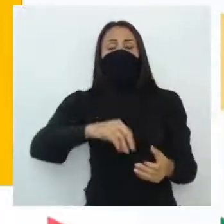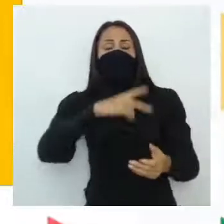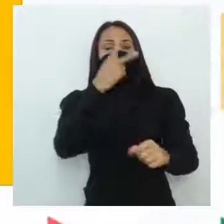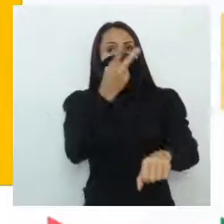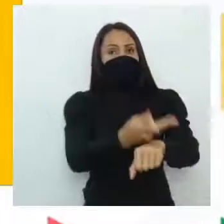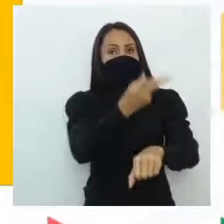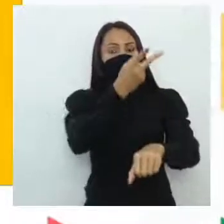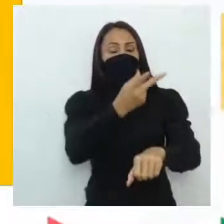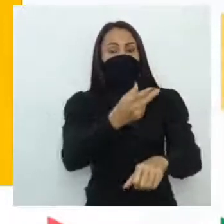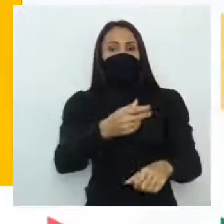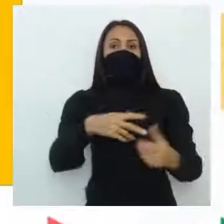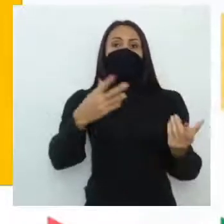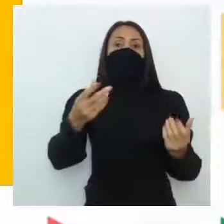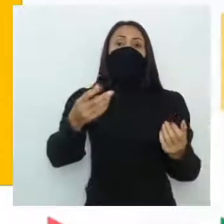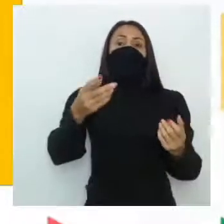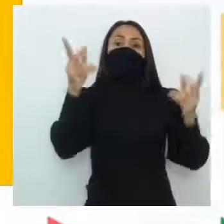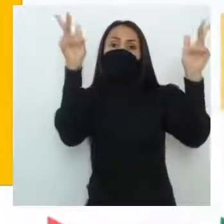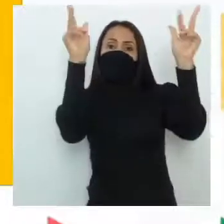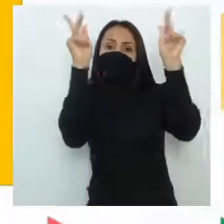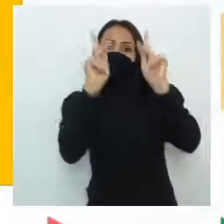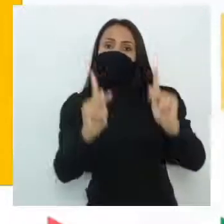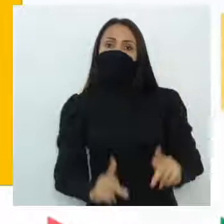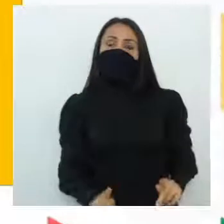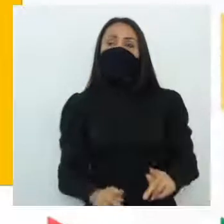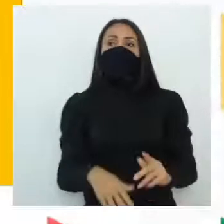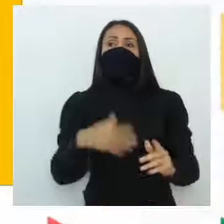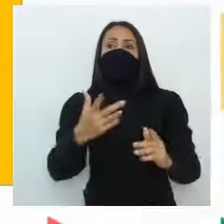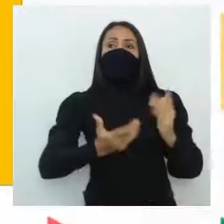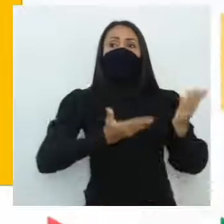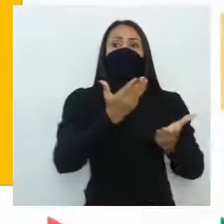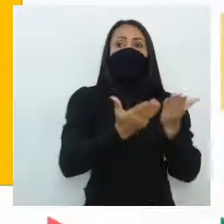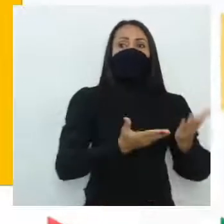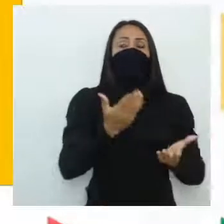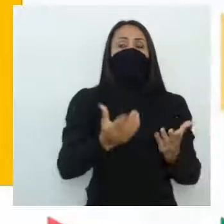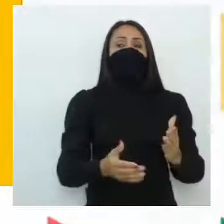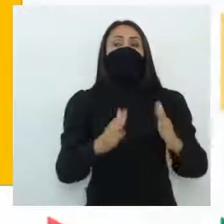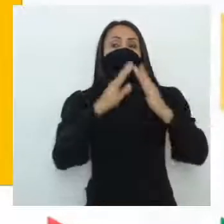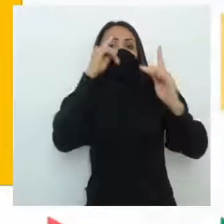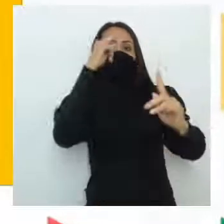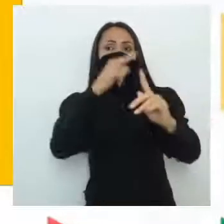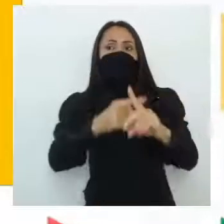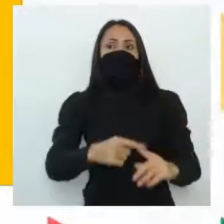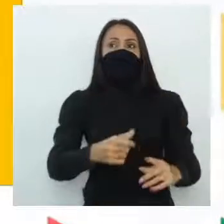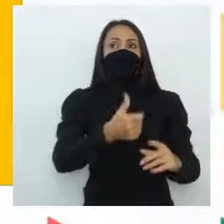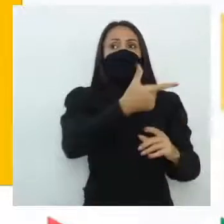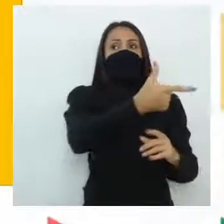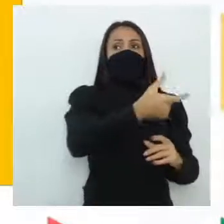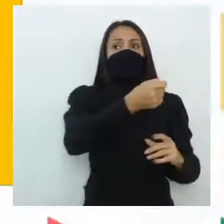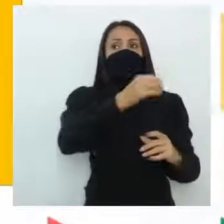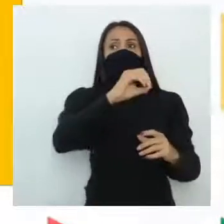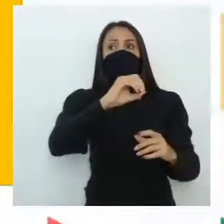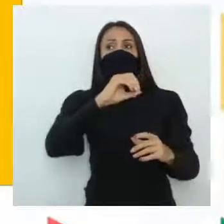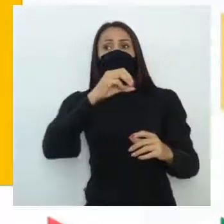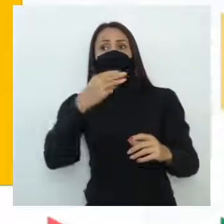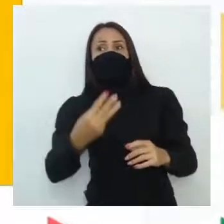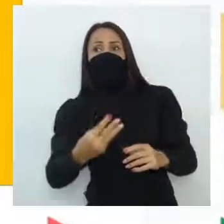da Paz. Ela foi beatificada pela Igreja Católica em 2003 e canonizada